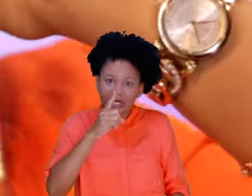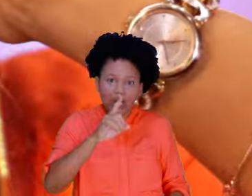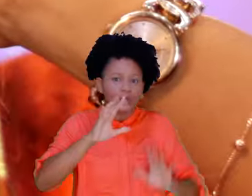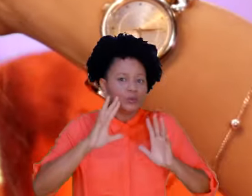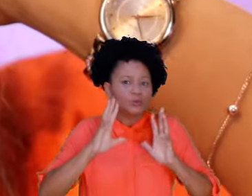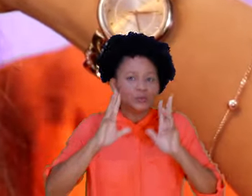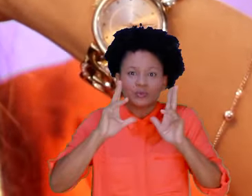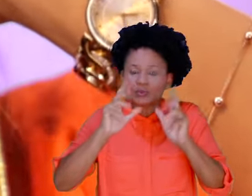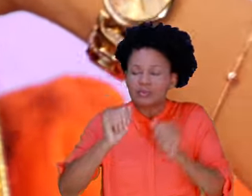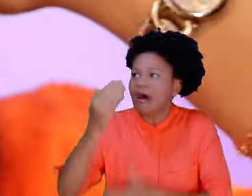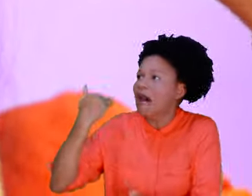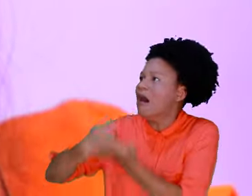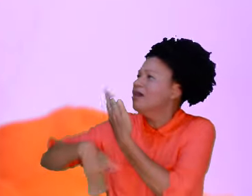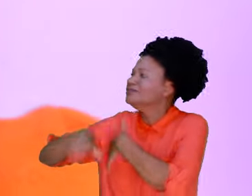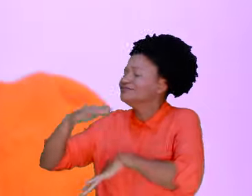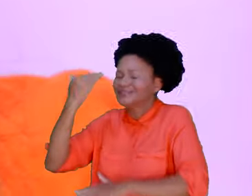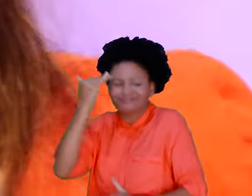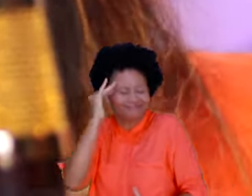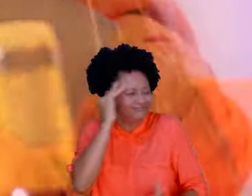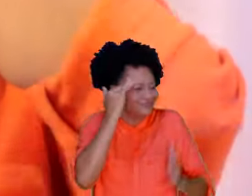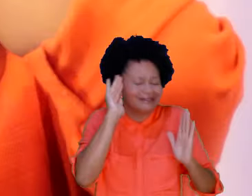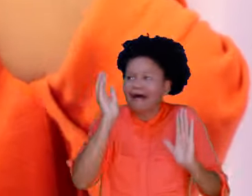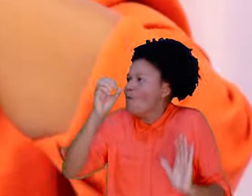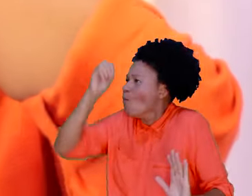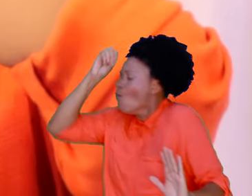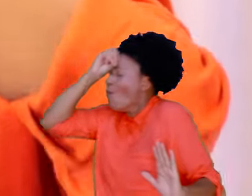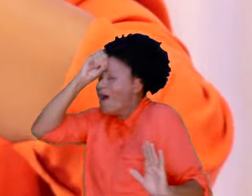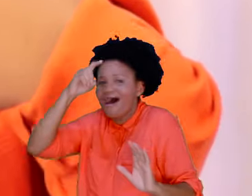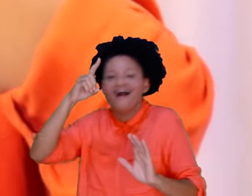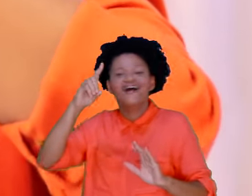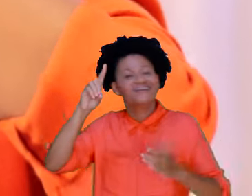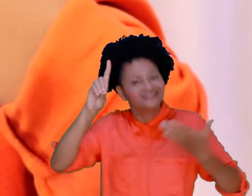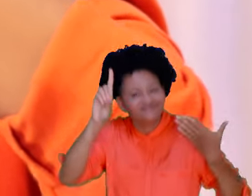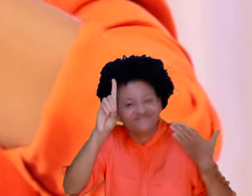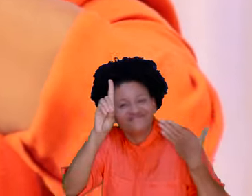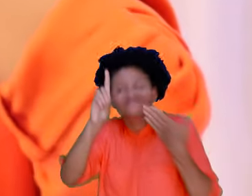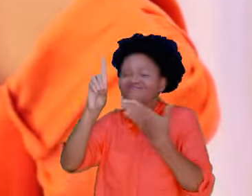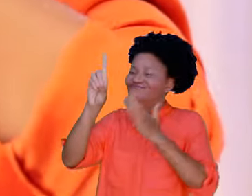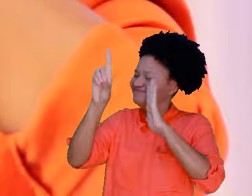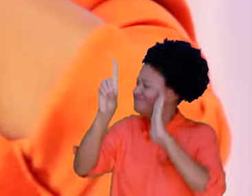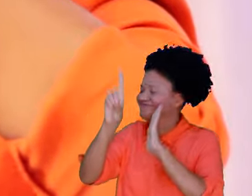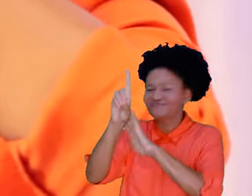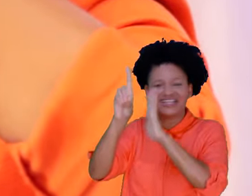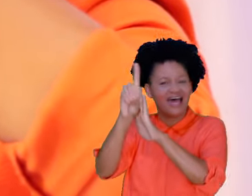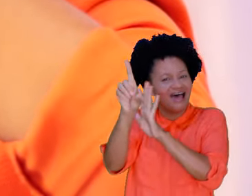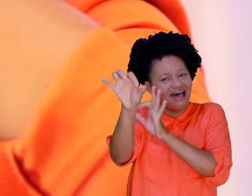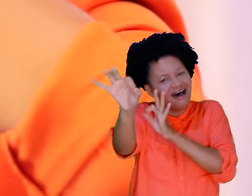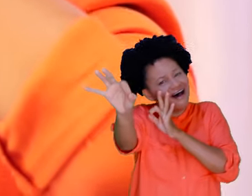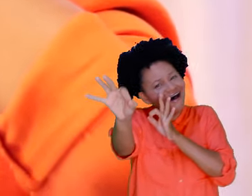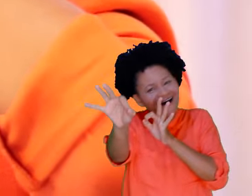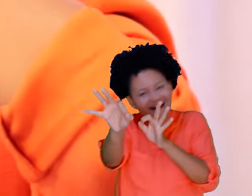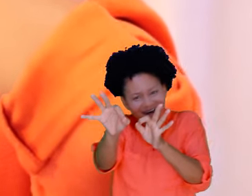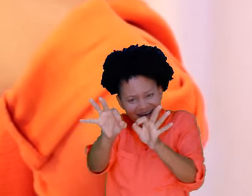que não entendeu fui eu, fui